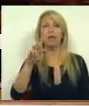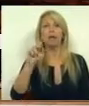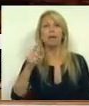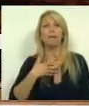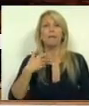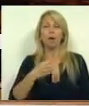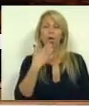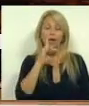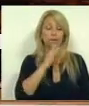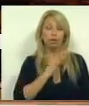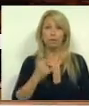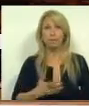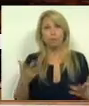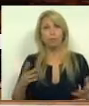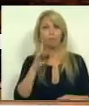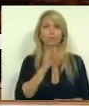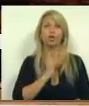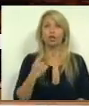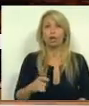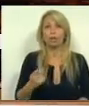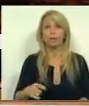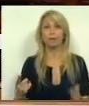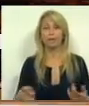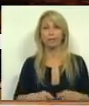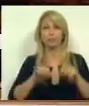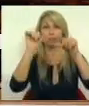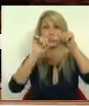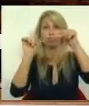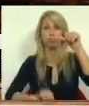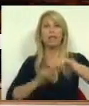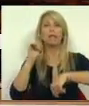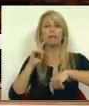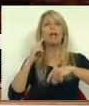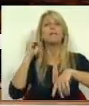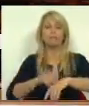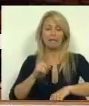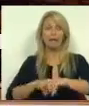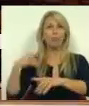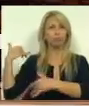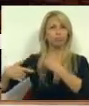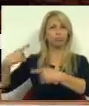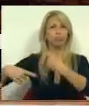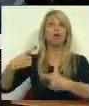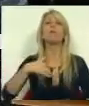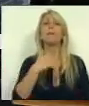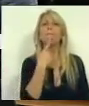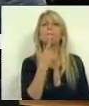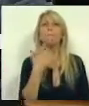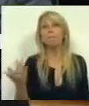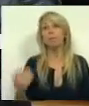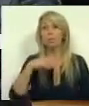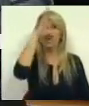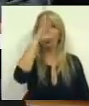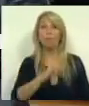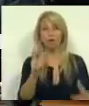Muito obrigada, Sr. Presidente. Bom, Sr. Presidente, ao longo dos tempos nós vamos percebendo que o Governo e esta maioria está